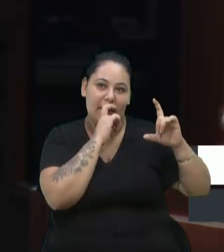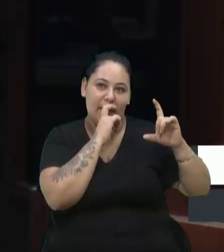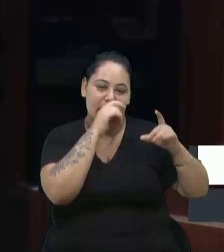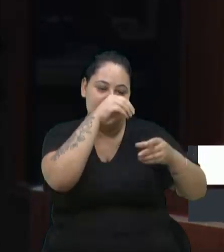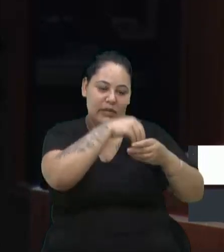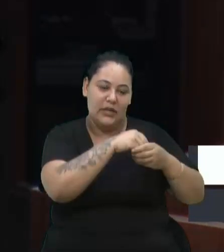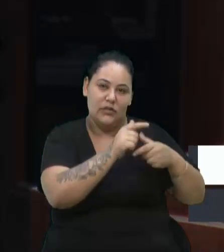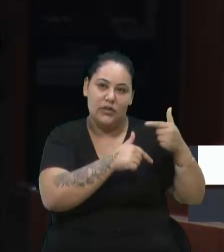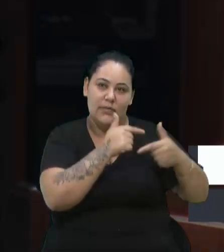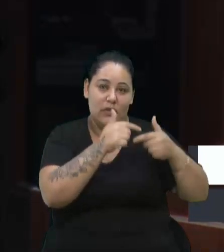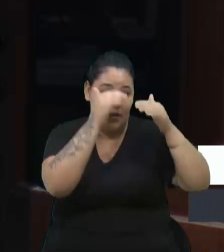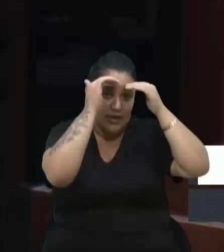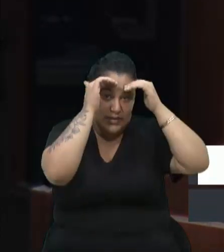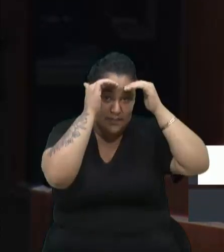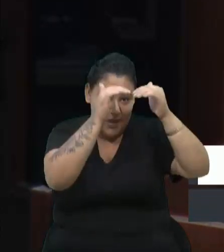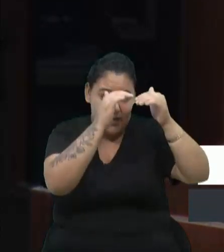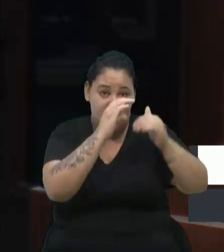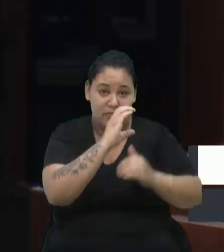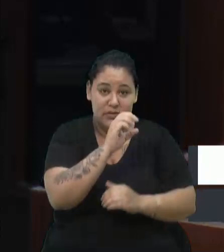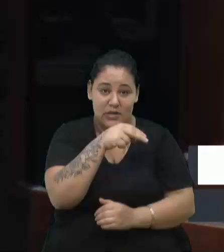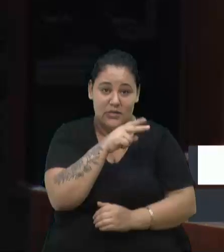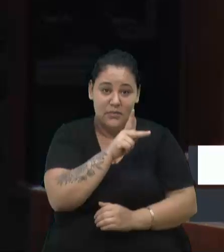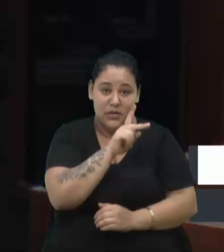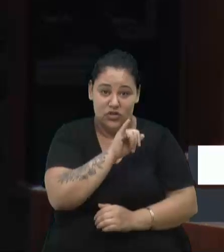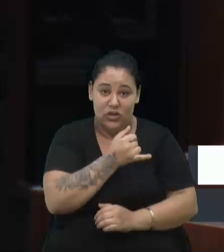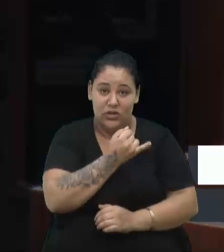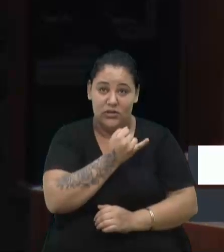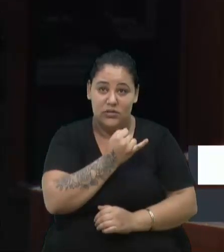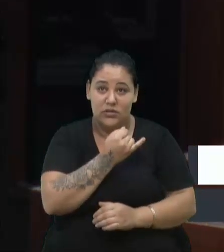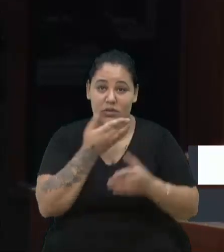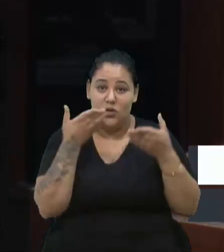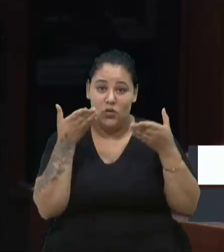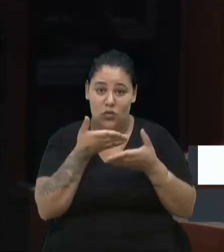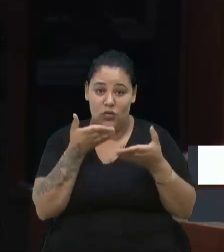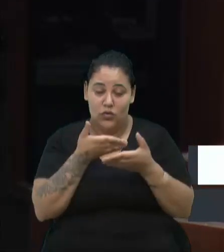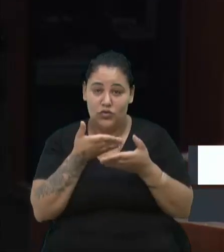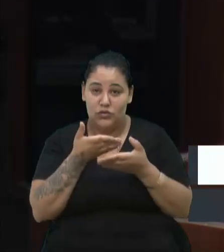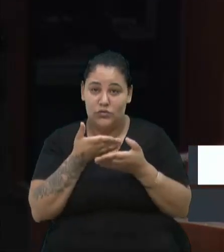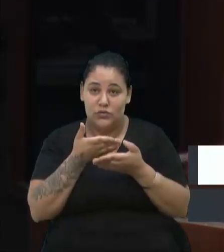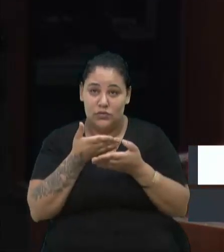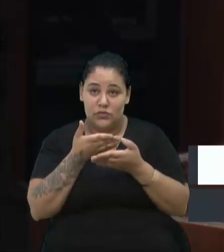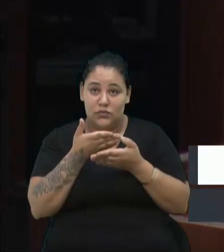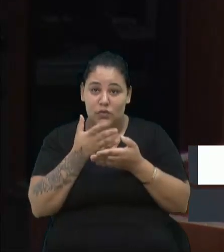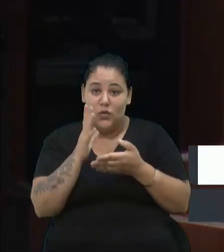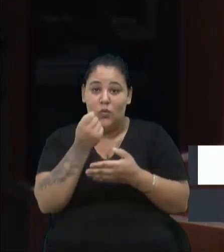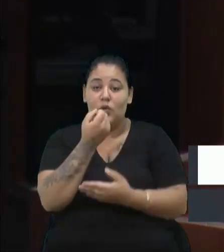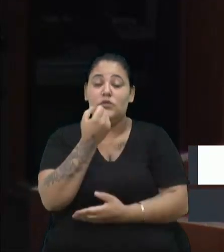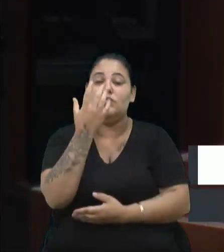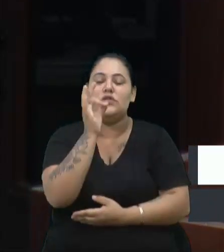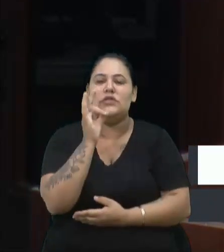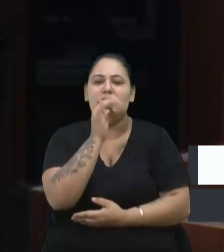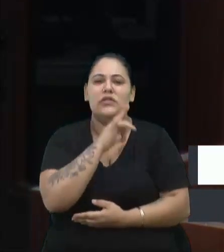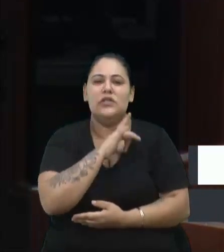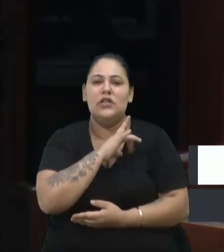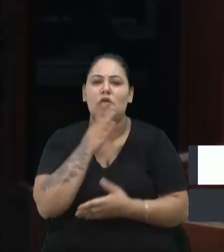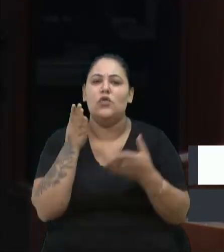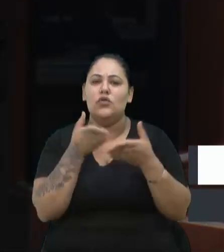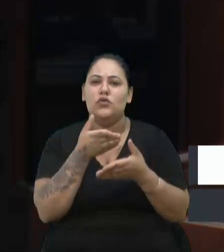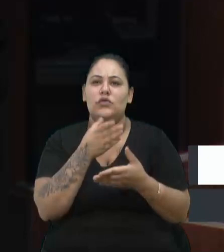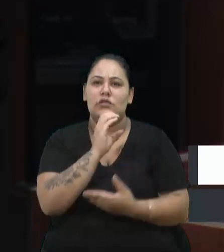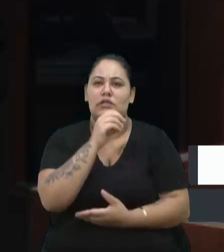Respeitem o CNPJ. Hoje, quanto o senhor falou, vereador Escal, quanto por cento nós temos hoje de